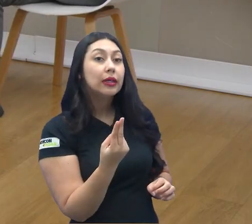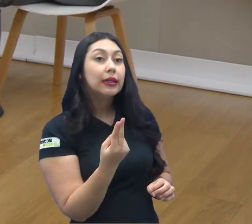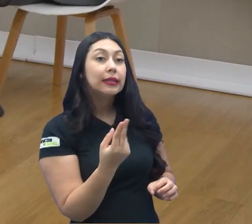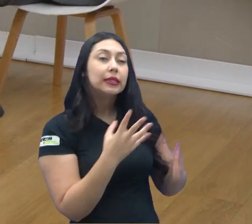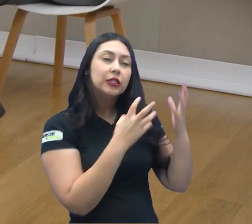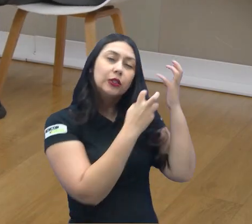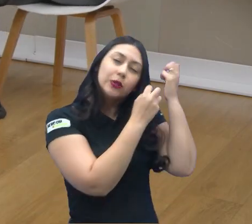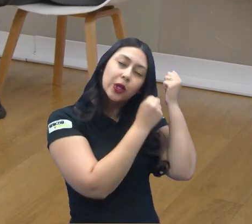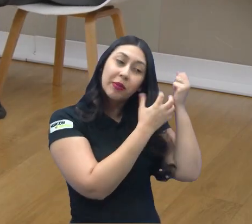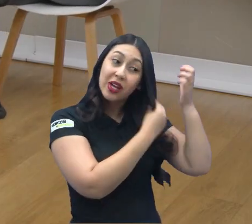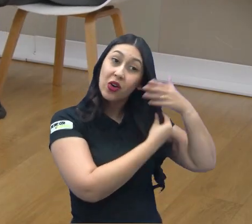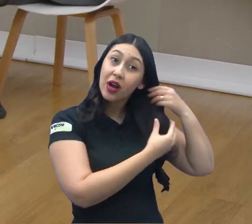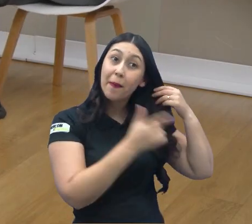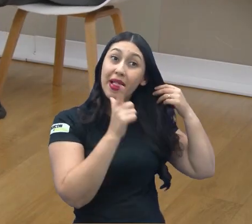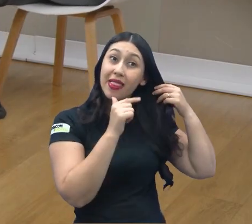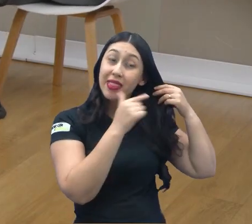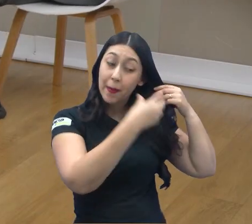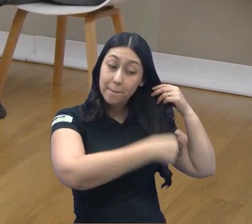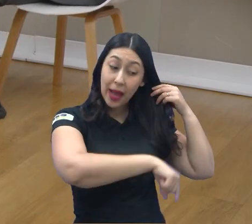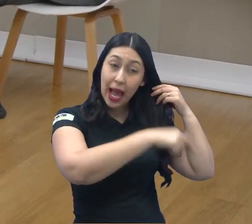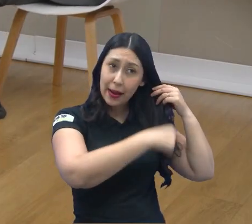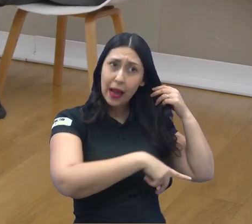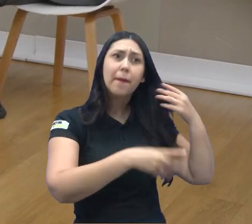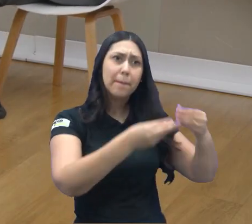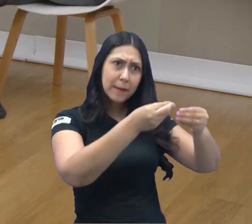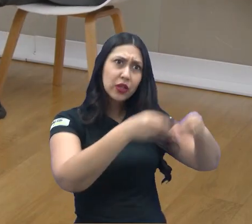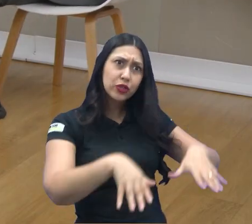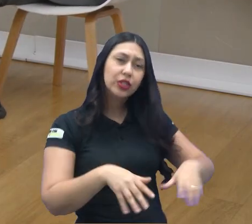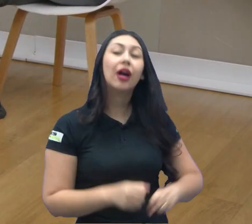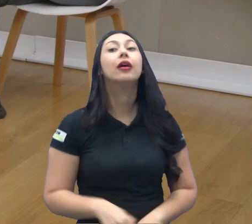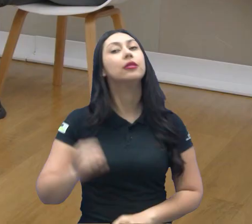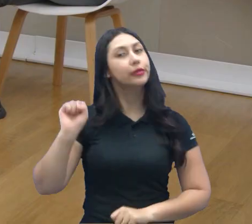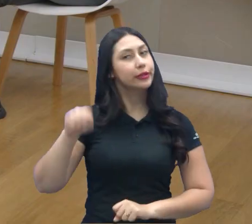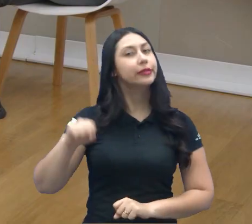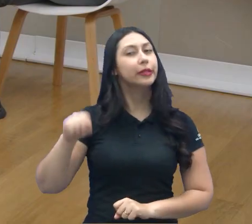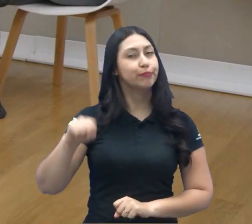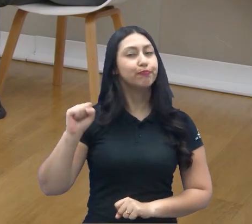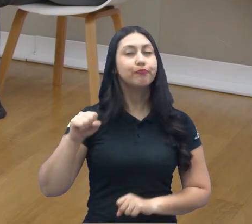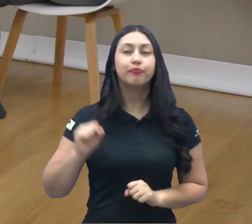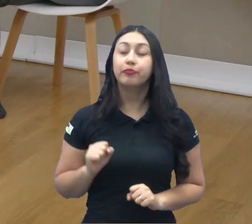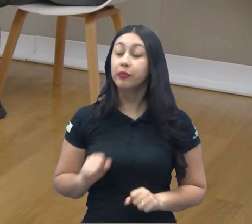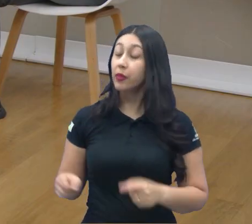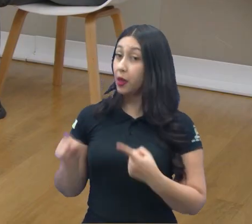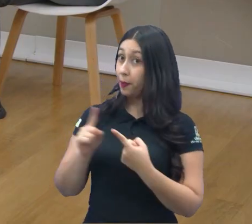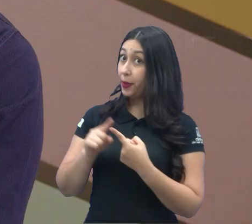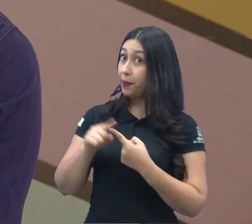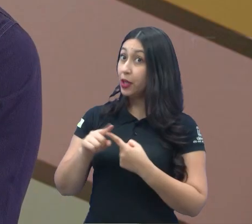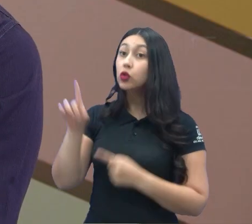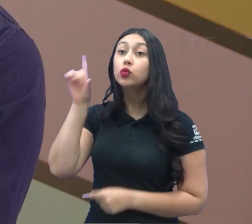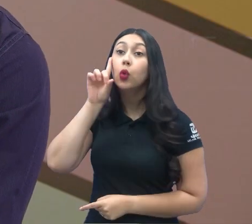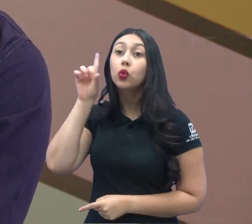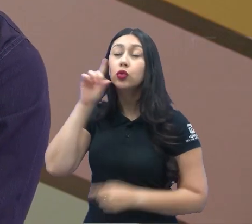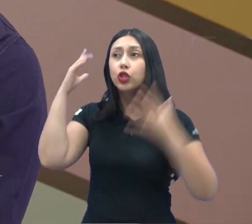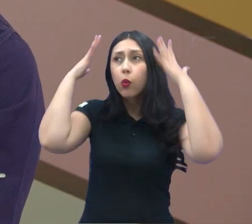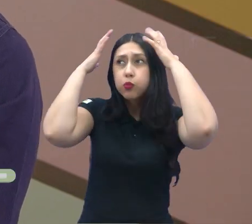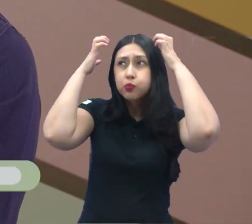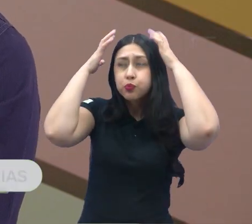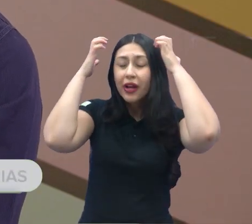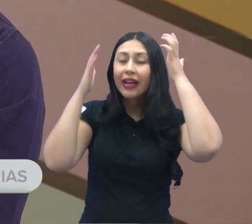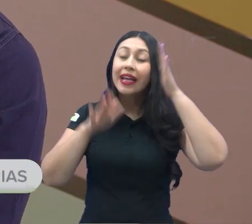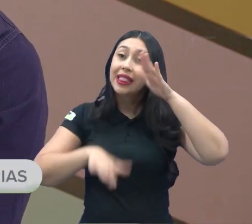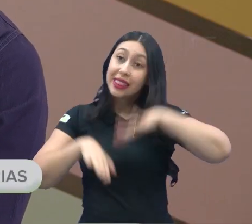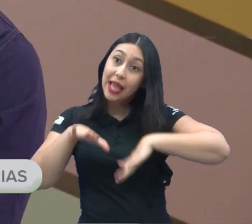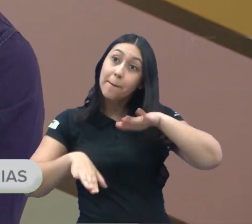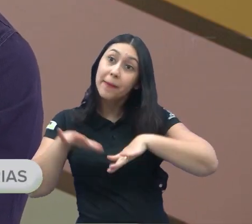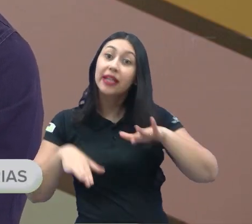com os cabelos molhados. Perfeito. É prejudicial? É prejudicial. Falando da lavagem em si, de lavar todos os dias, depende muito. Então, isso vai